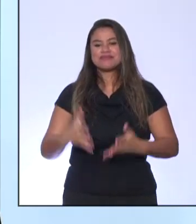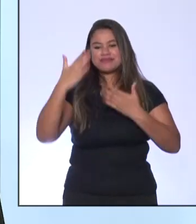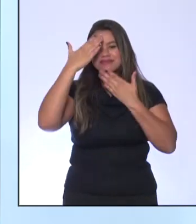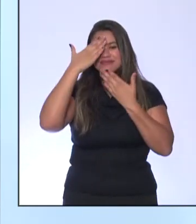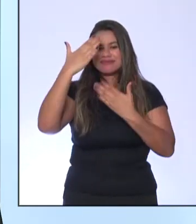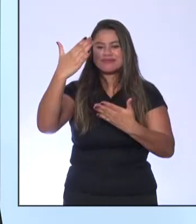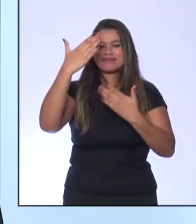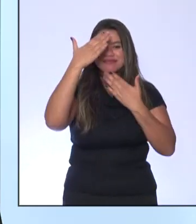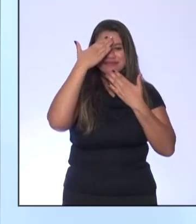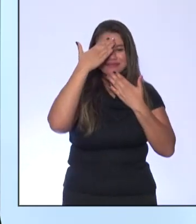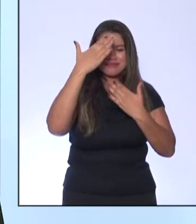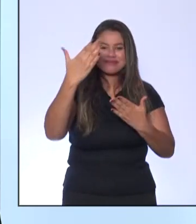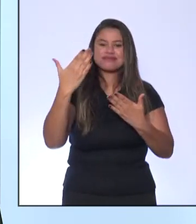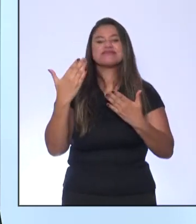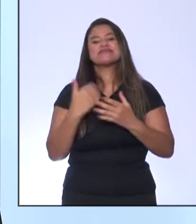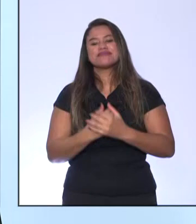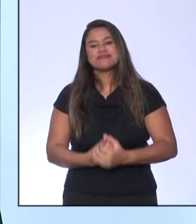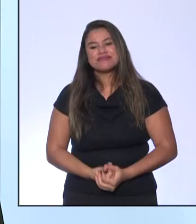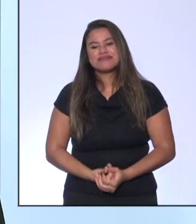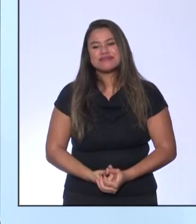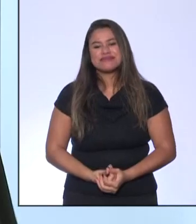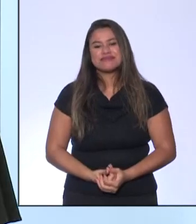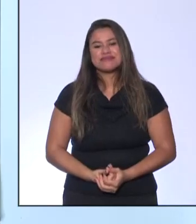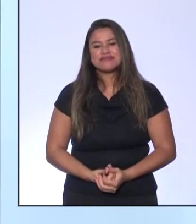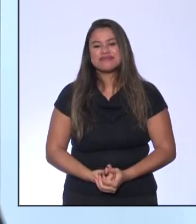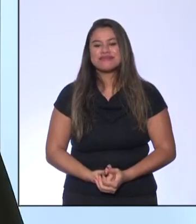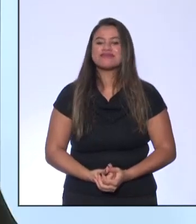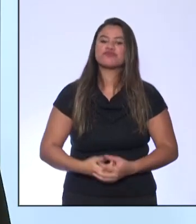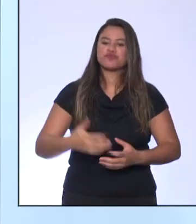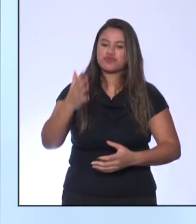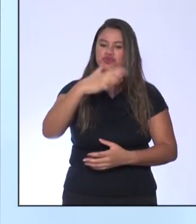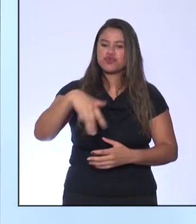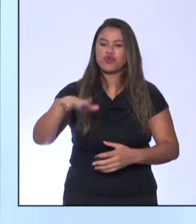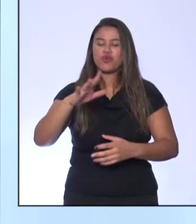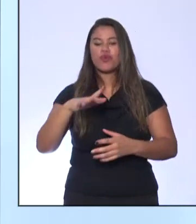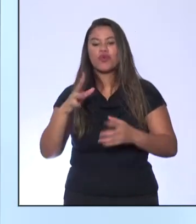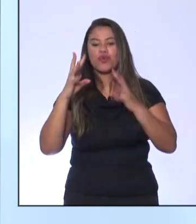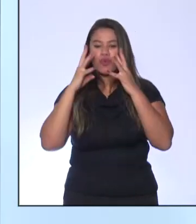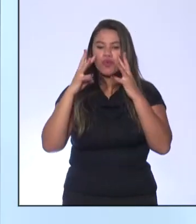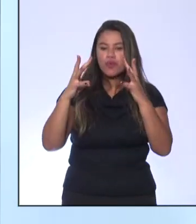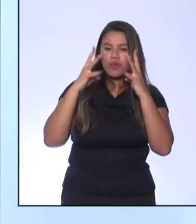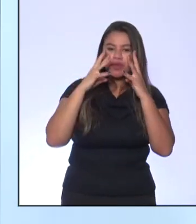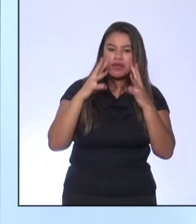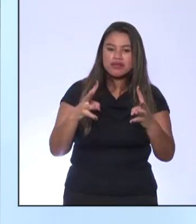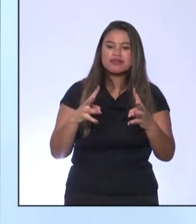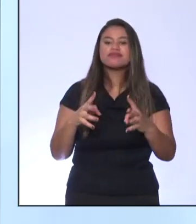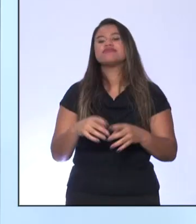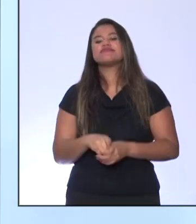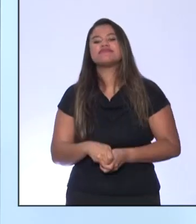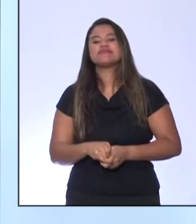Agradeço imensamente a participação, a aula que vocês